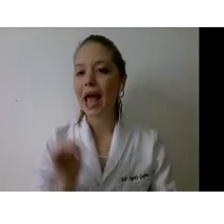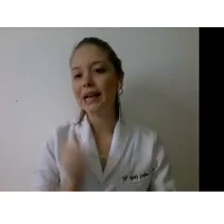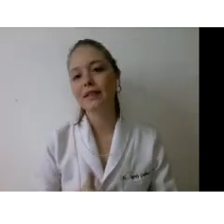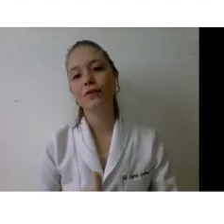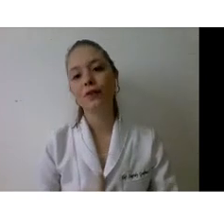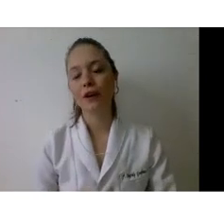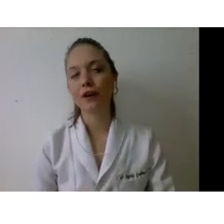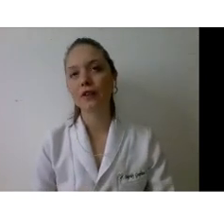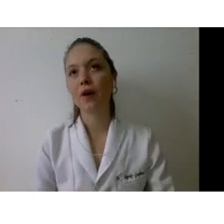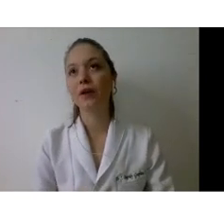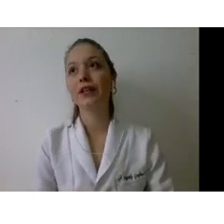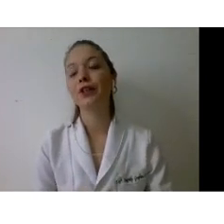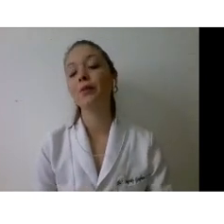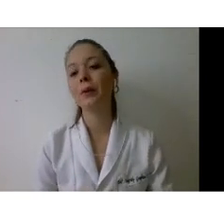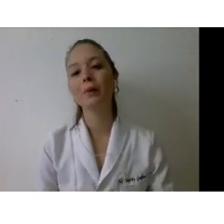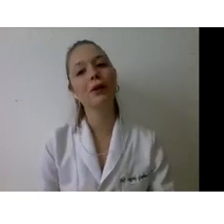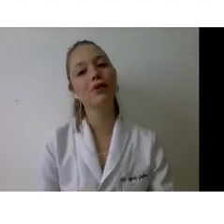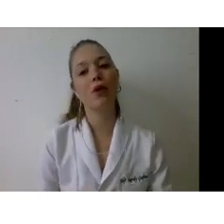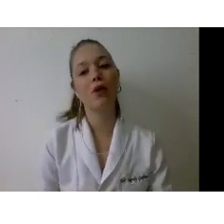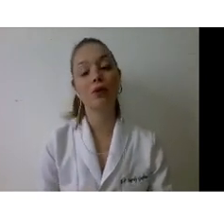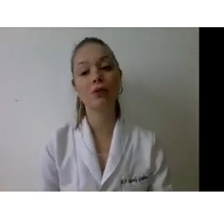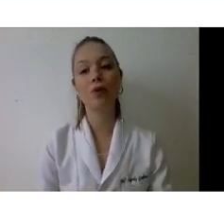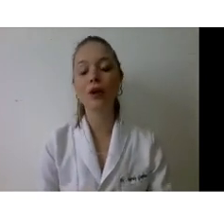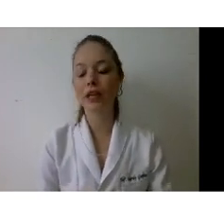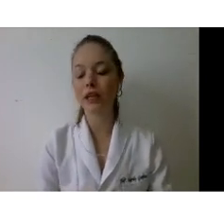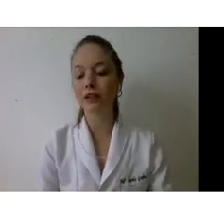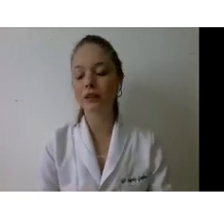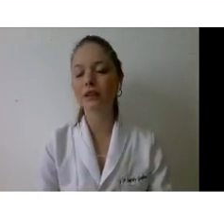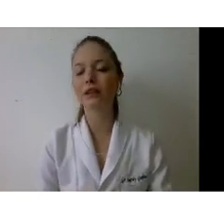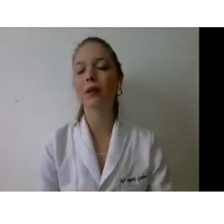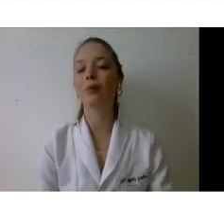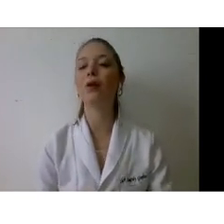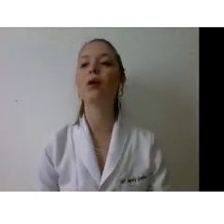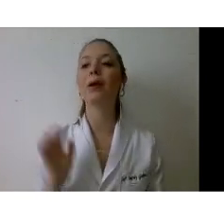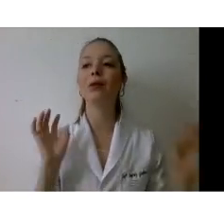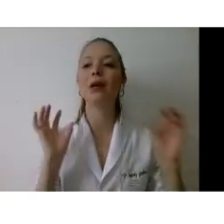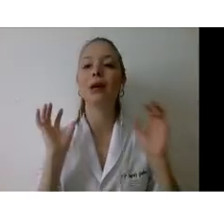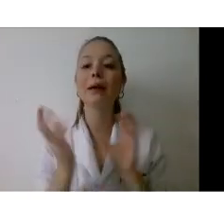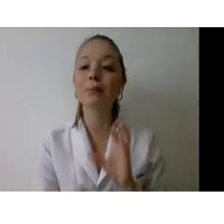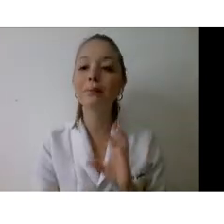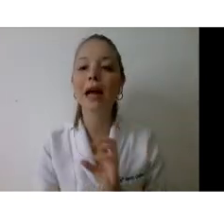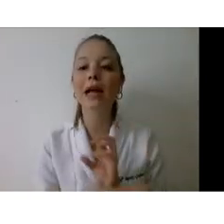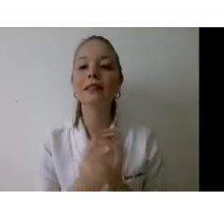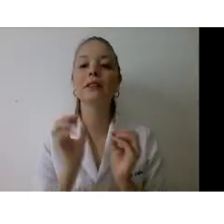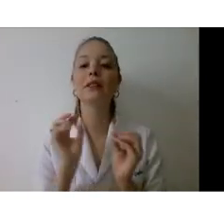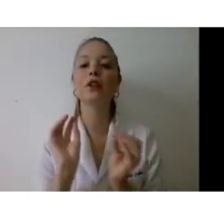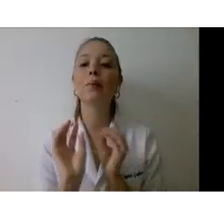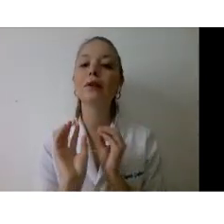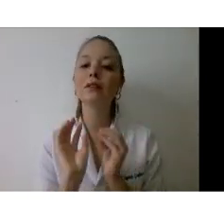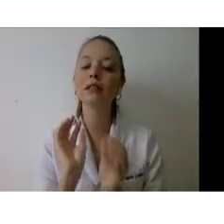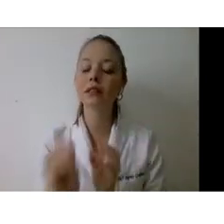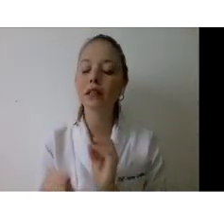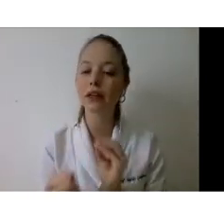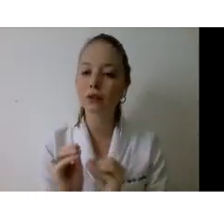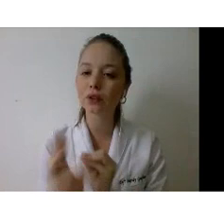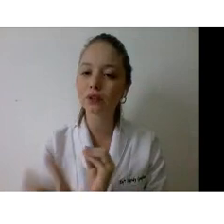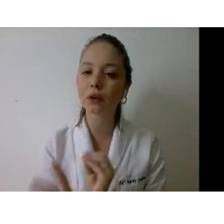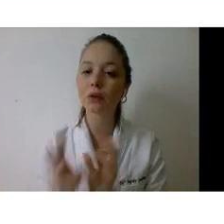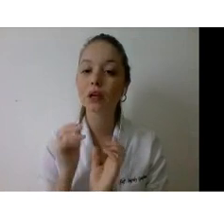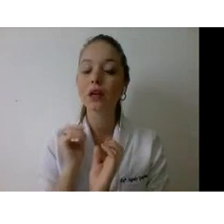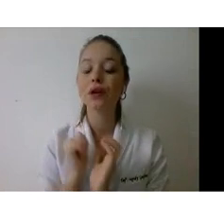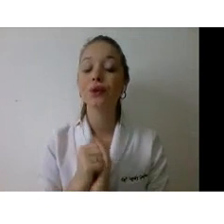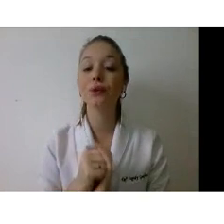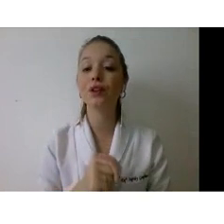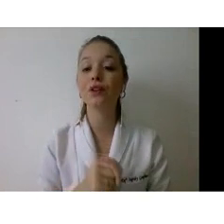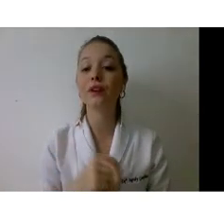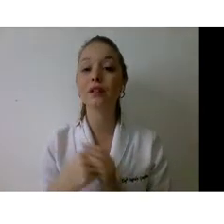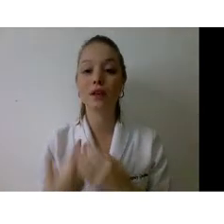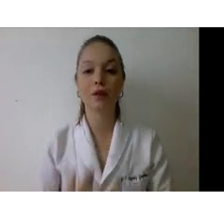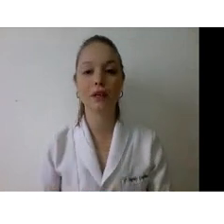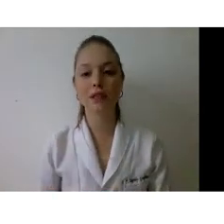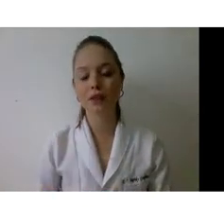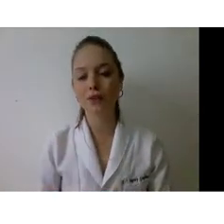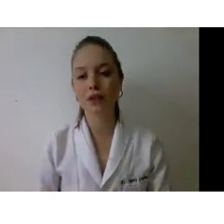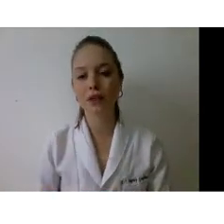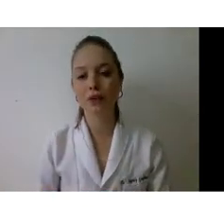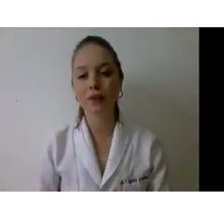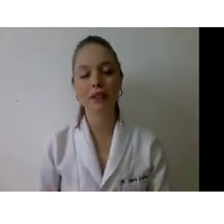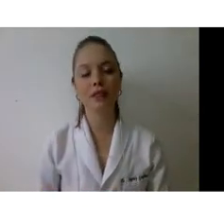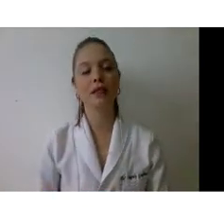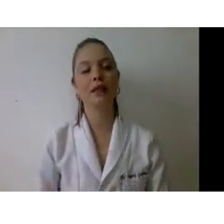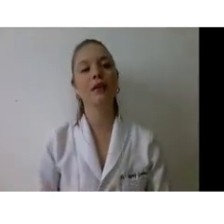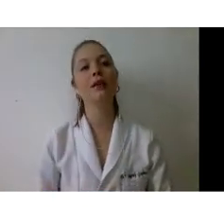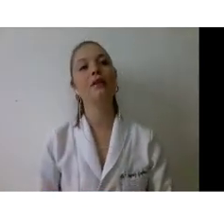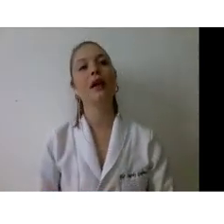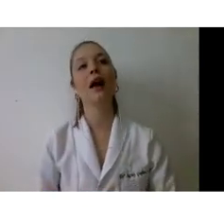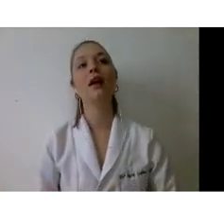Então, essa foi a nossa aulinha de primeiros socorros com crianças, tá bom? É uma aulinha bem básica, só para vocês terem noção do que fazer quando essas